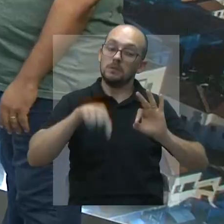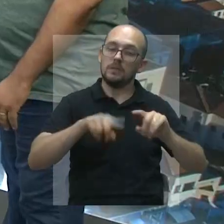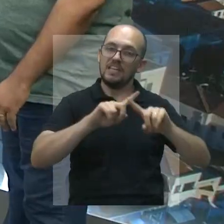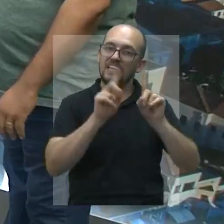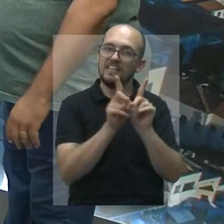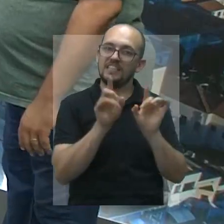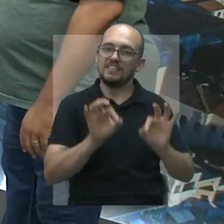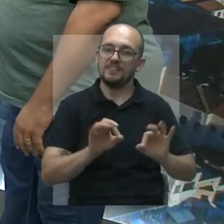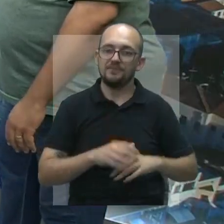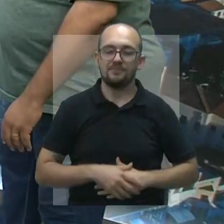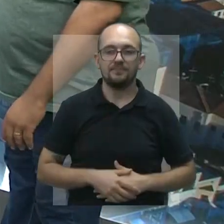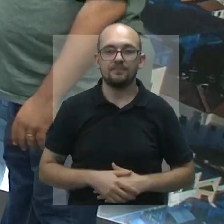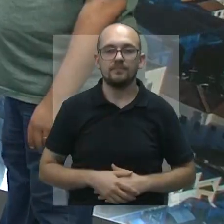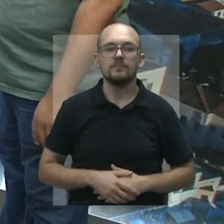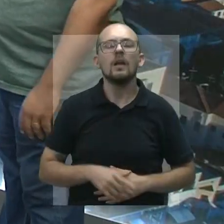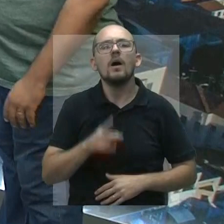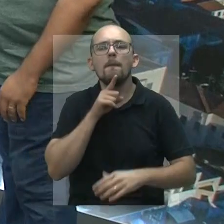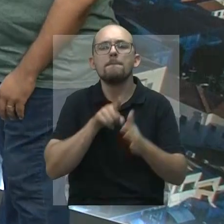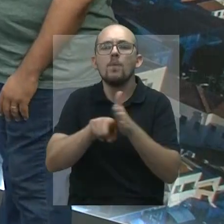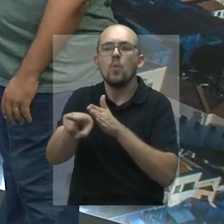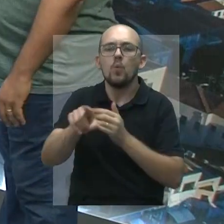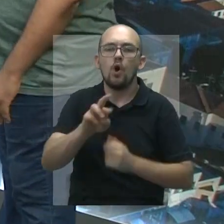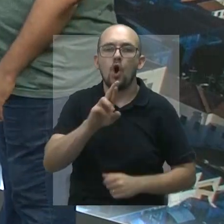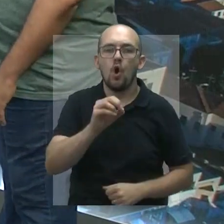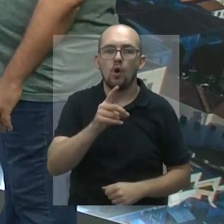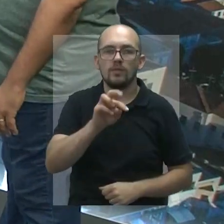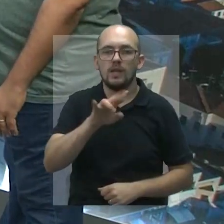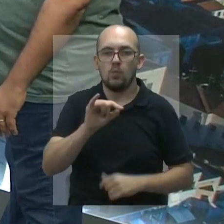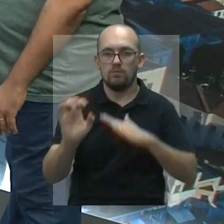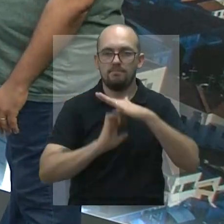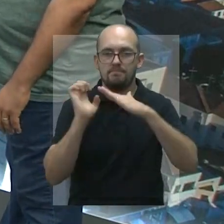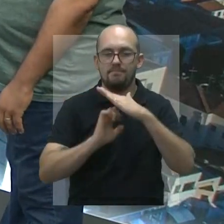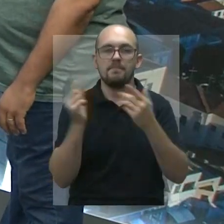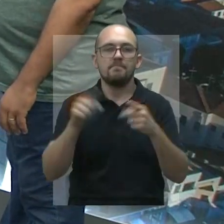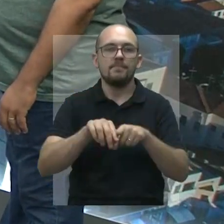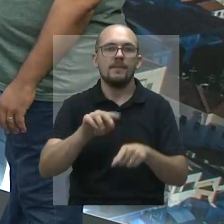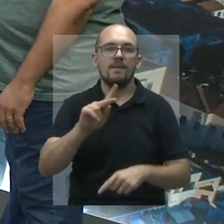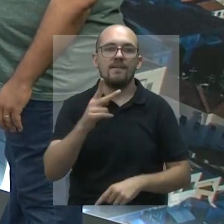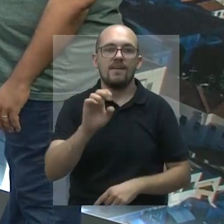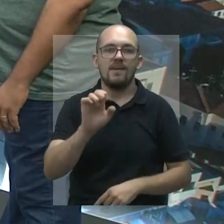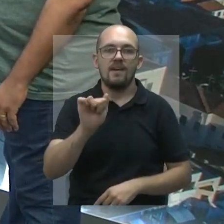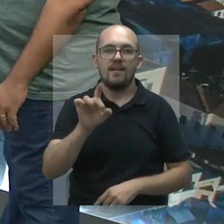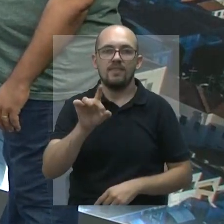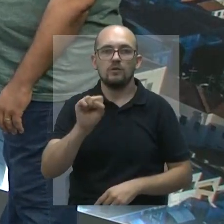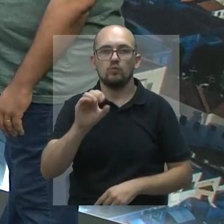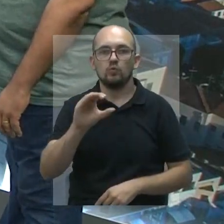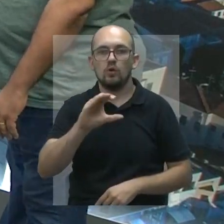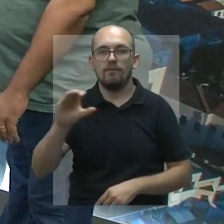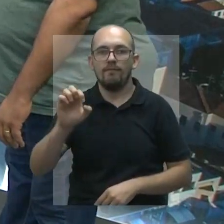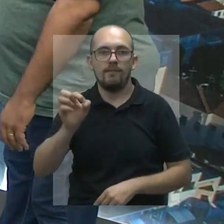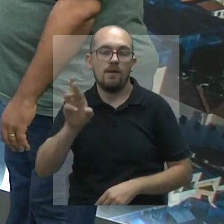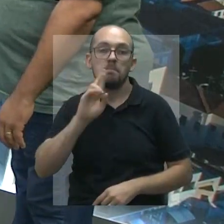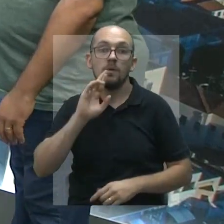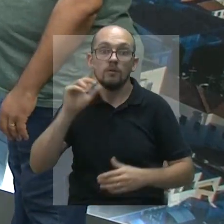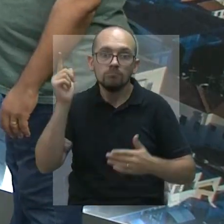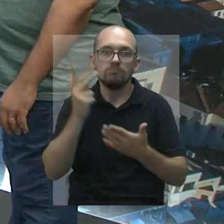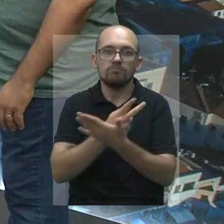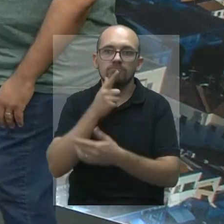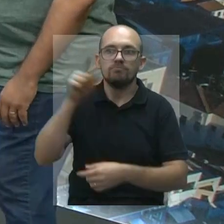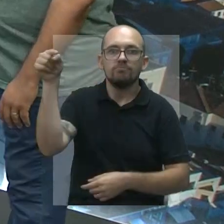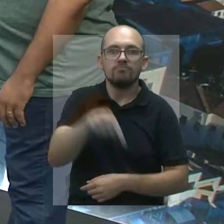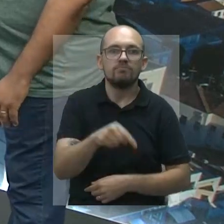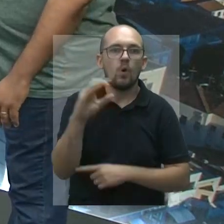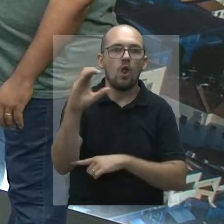certeza. Rodrigo, e quanto à empresa parceira Red Soccer, inclusive, que permitiu realmente a vinda desses jogadores colombianos,